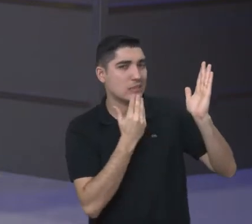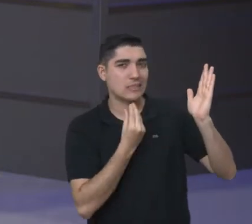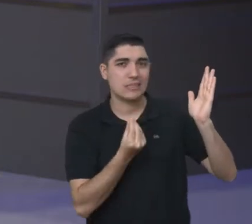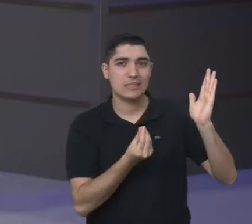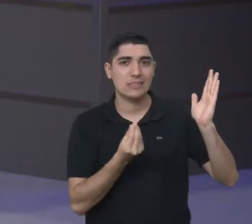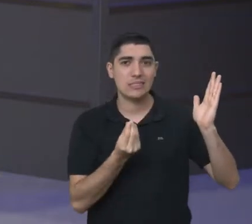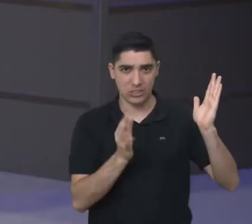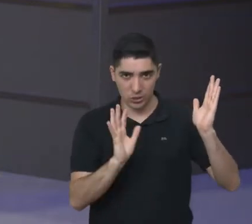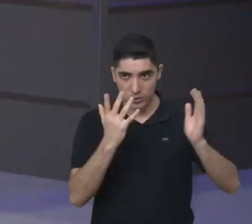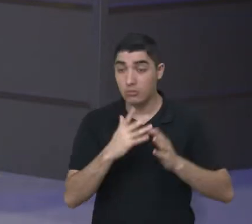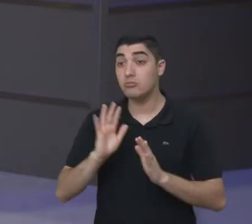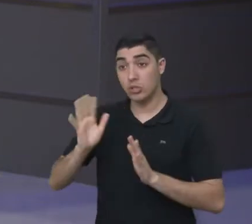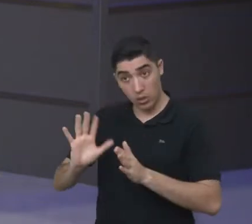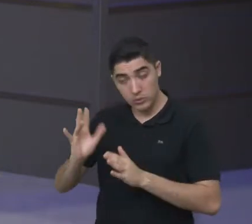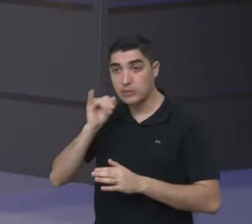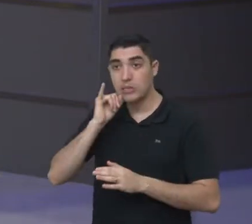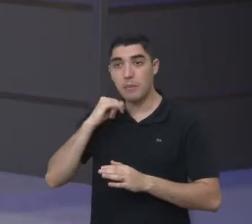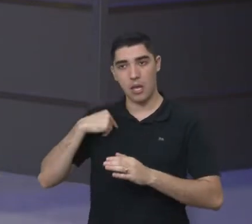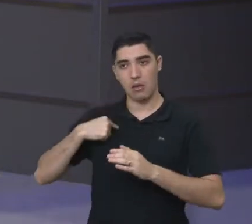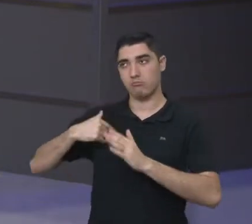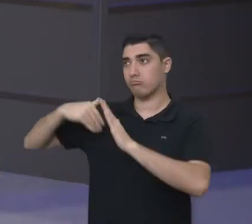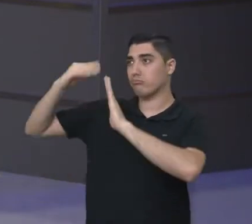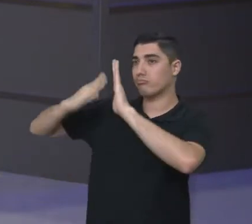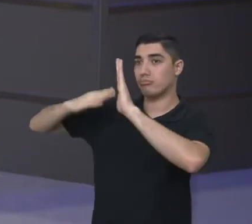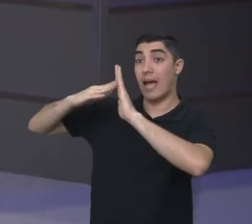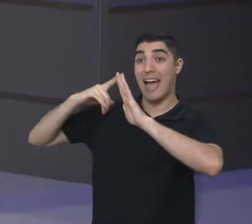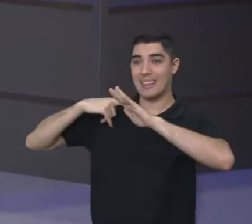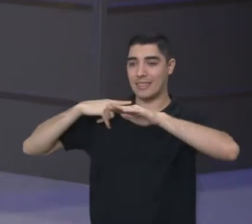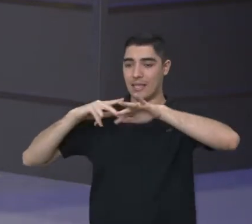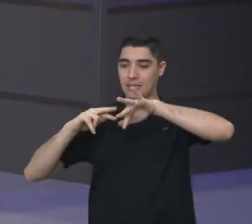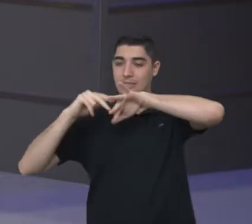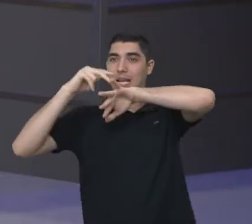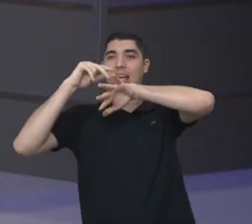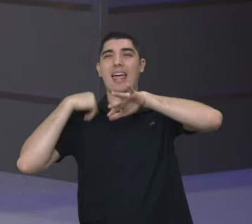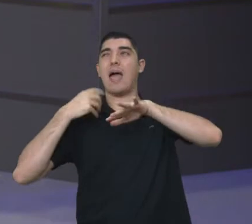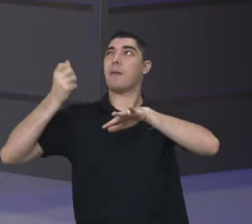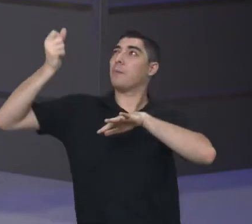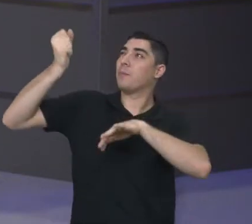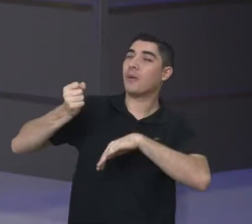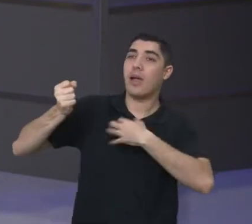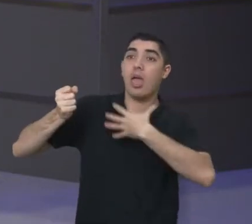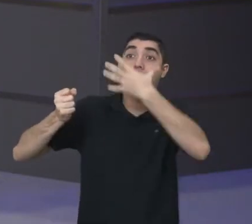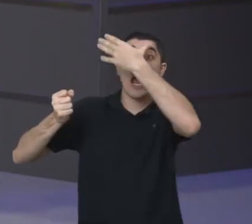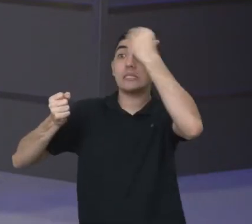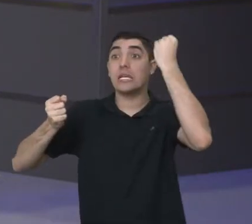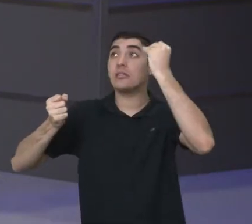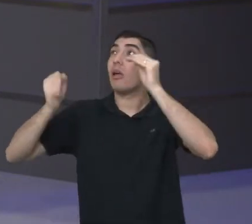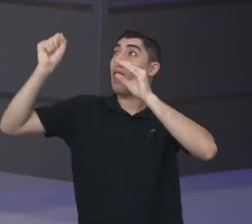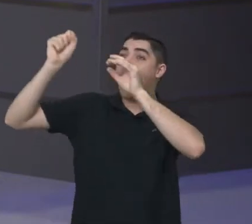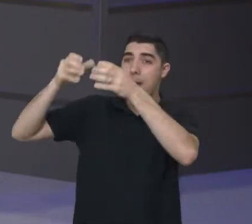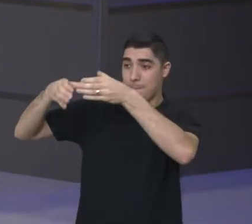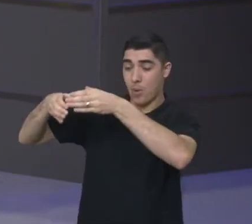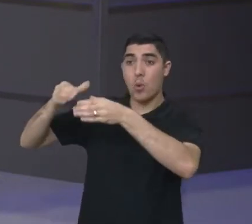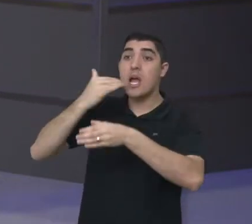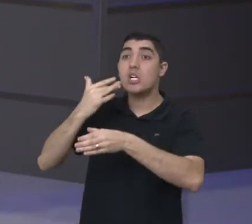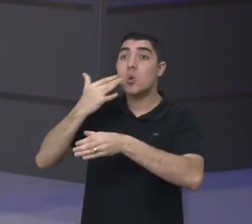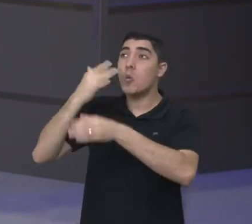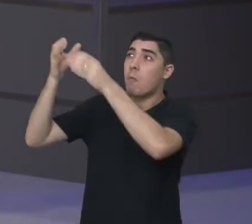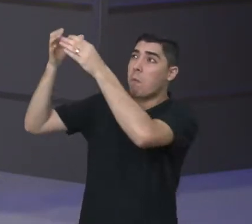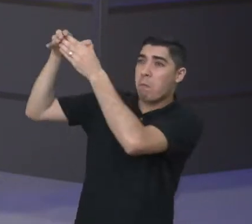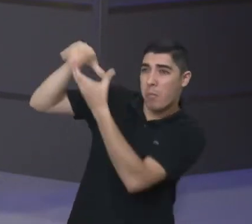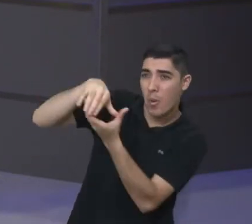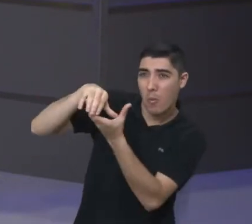aconteceu do pote de tinta tá lá no andaime lá em cima. Fui puxar, esqueci que o pote estava lá e ele caiu e esparramou tudo no